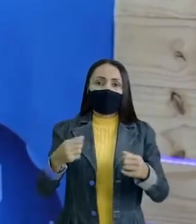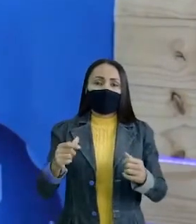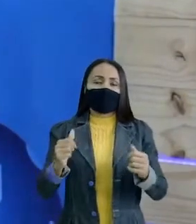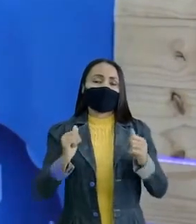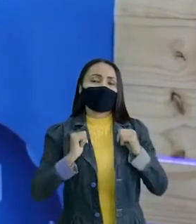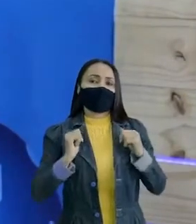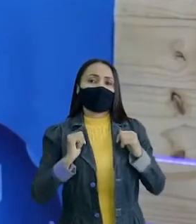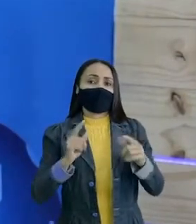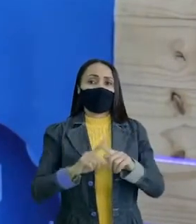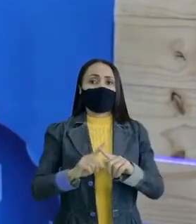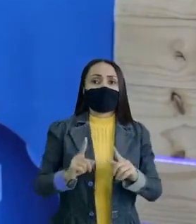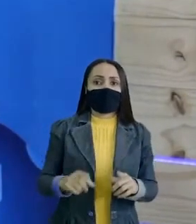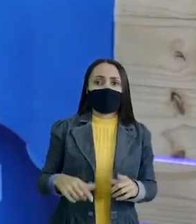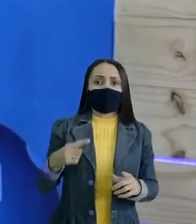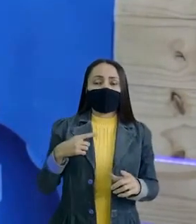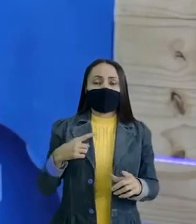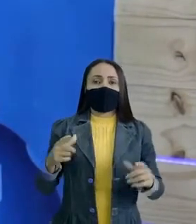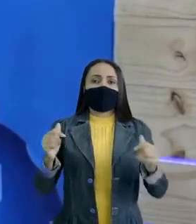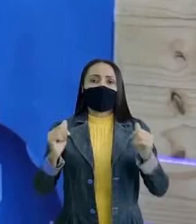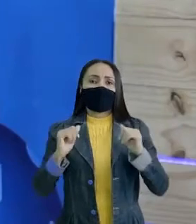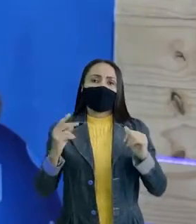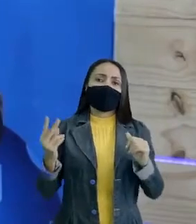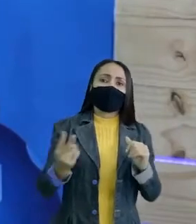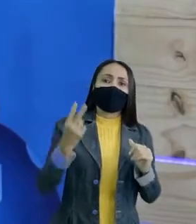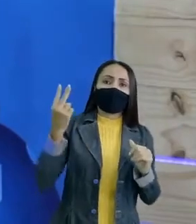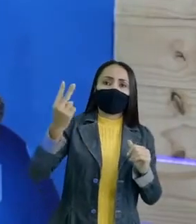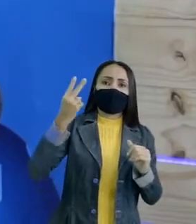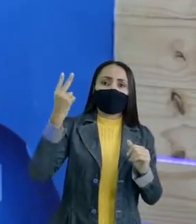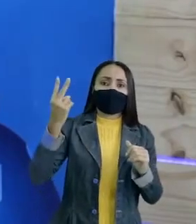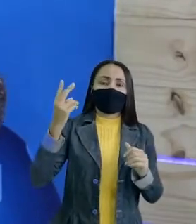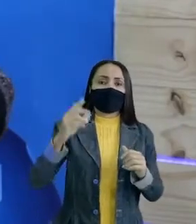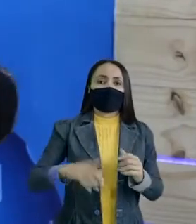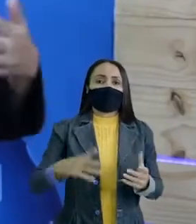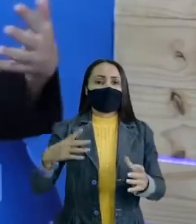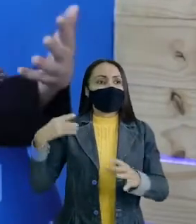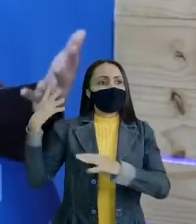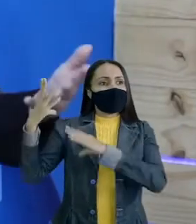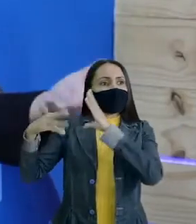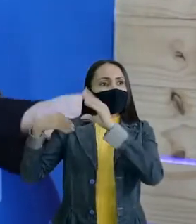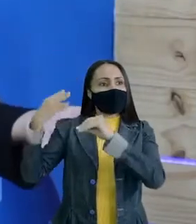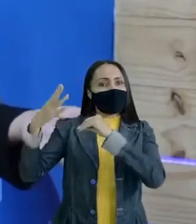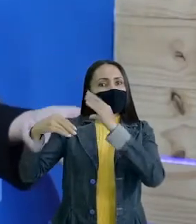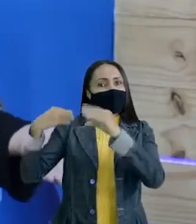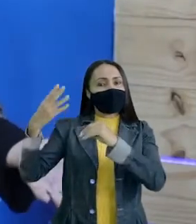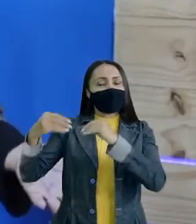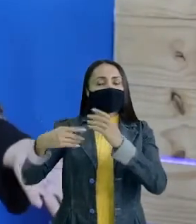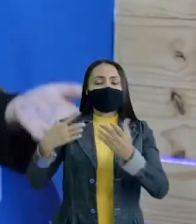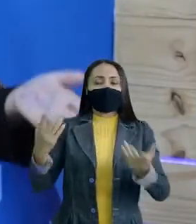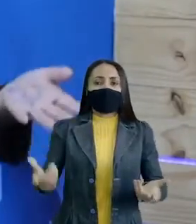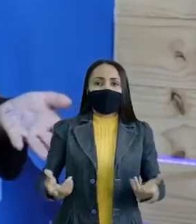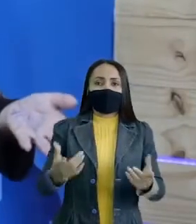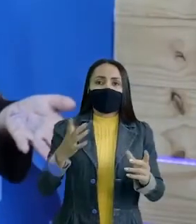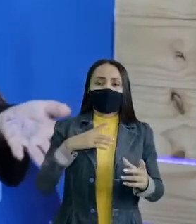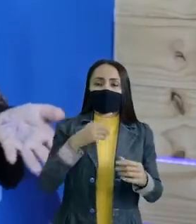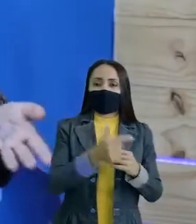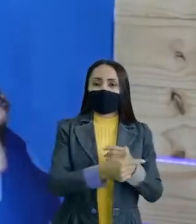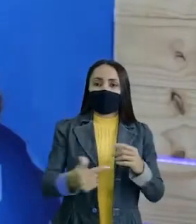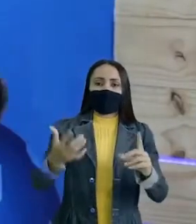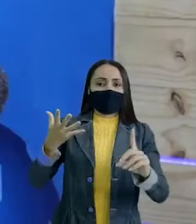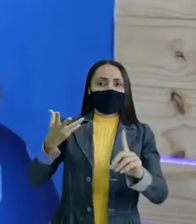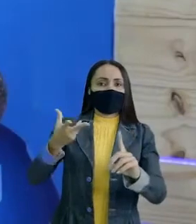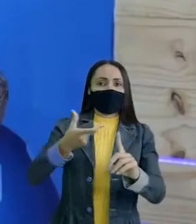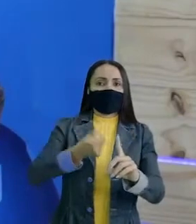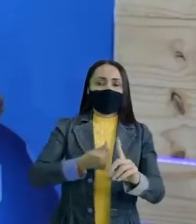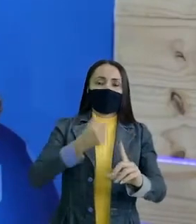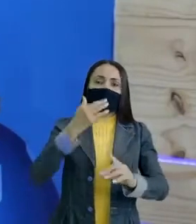Porém, gente, vamos curtir mais, valorizar as nossas lendas, a nossa semana de arte, de folclore, entendeu? Porque